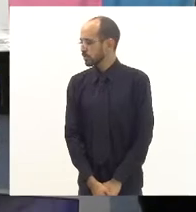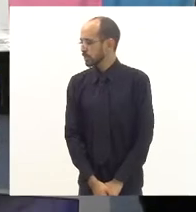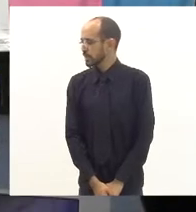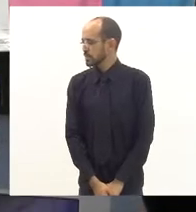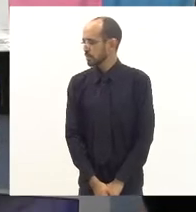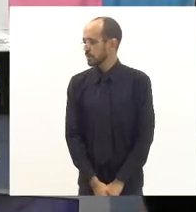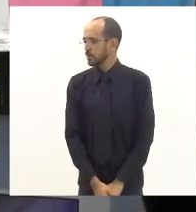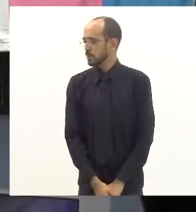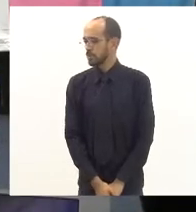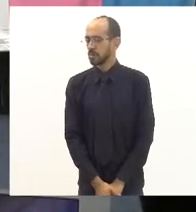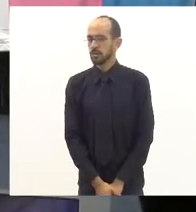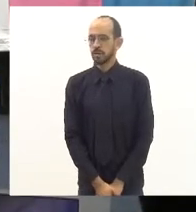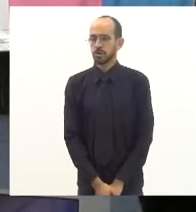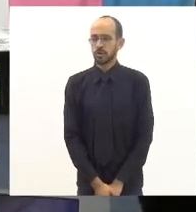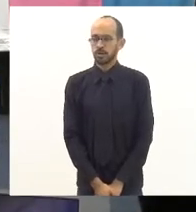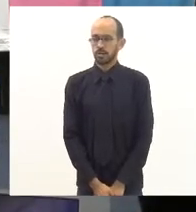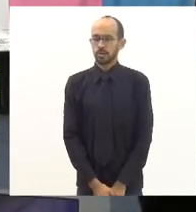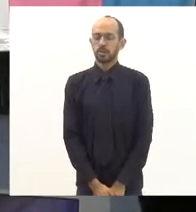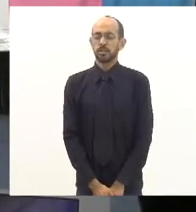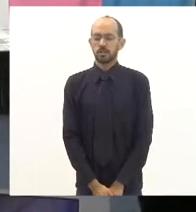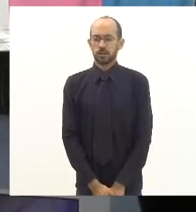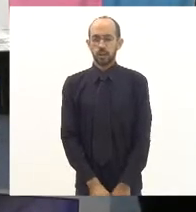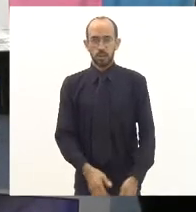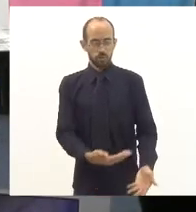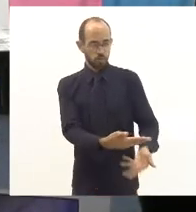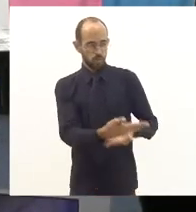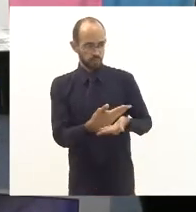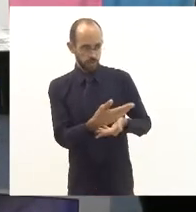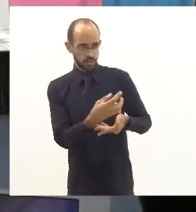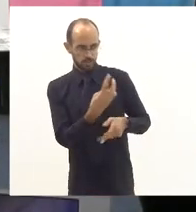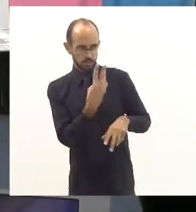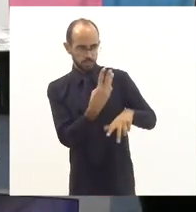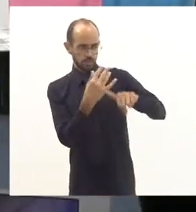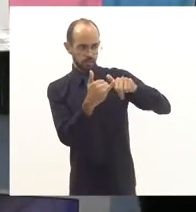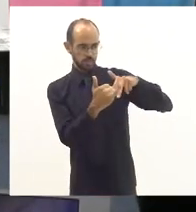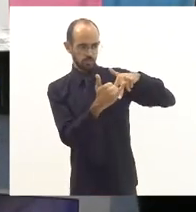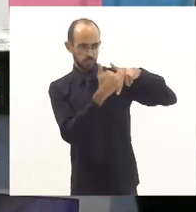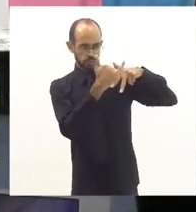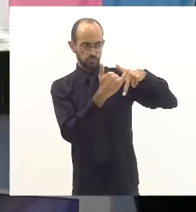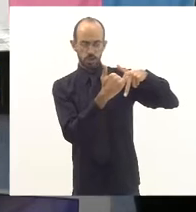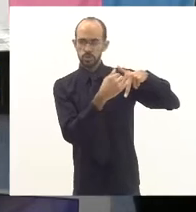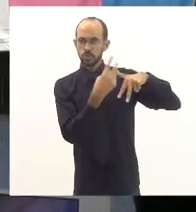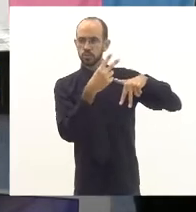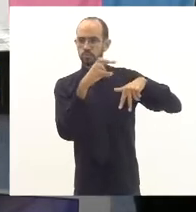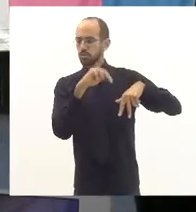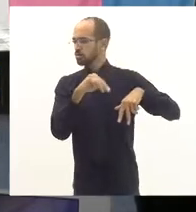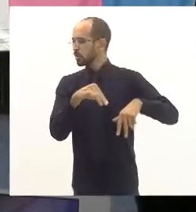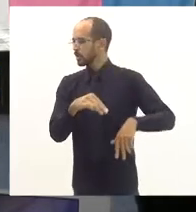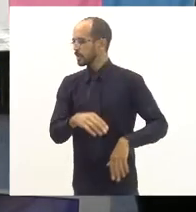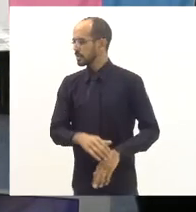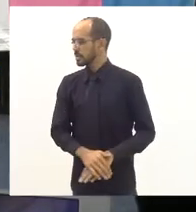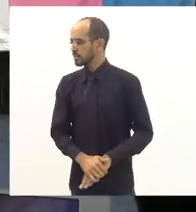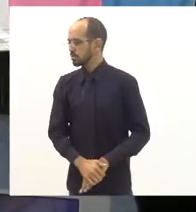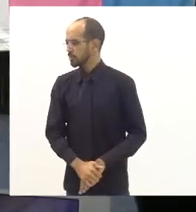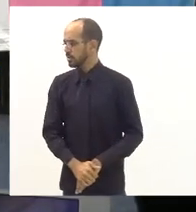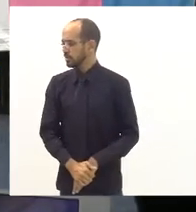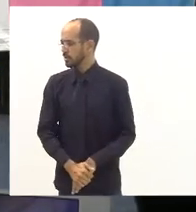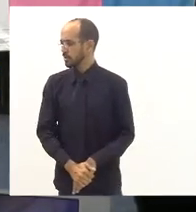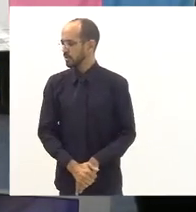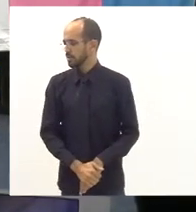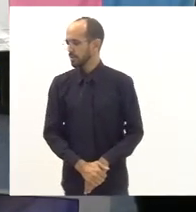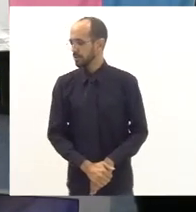Anuncio então as pessoas, eu vou chamar as 3 vítimas, 2 minutos cada uma, e ouvimos as autoridades da mesa.